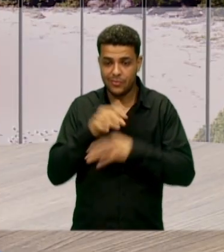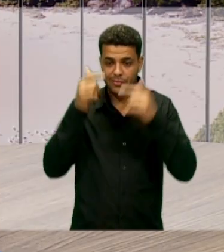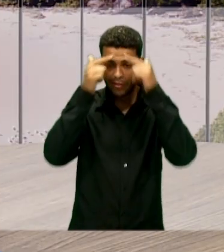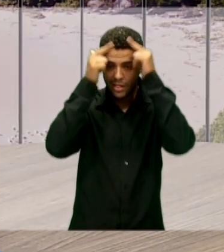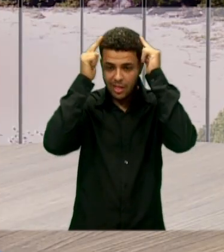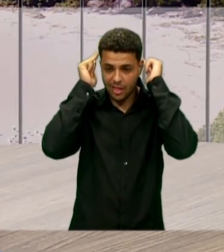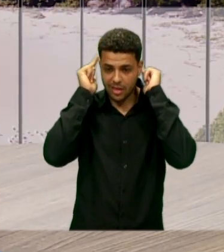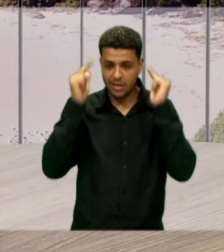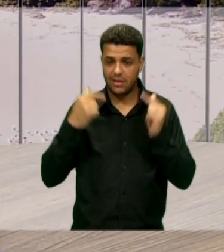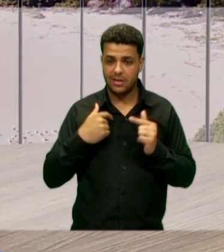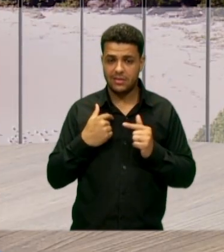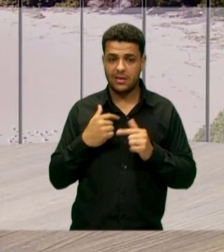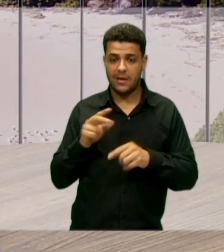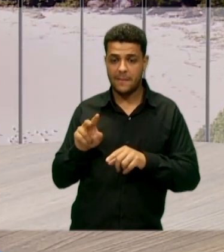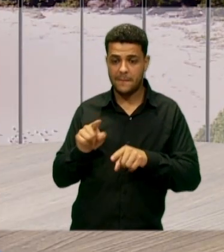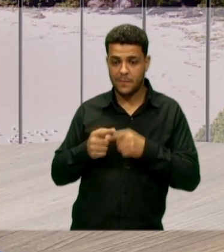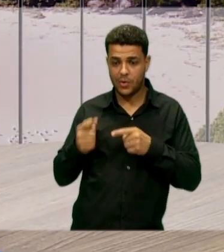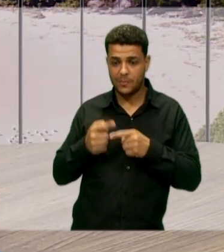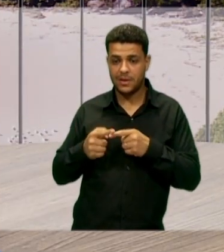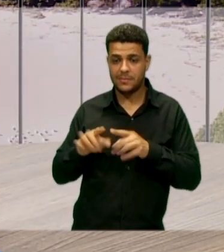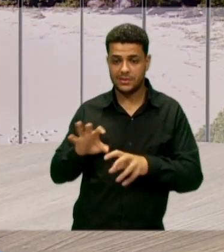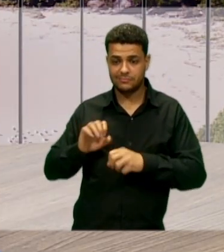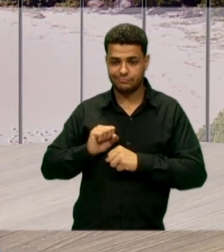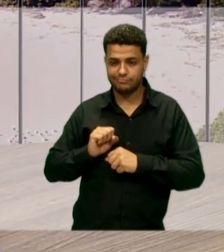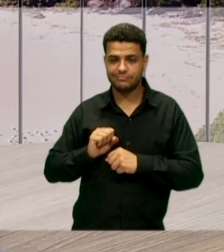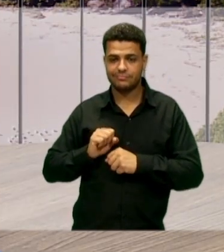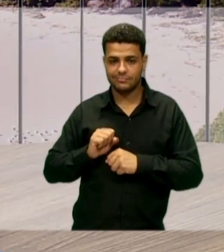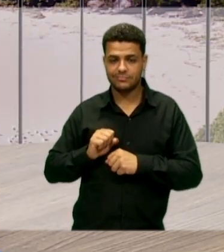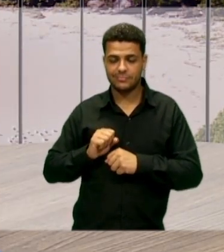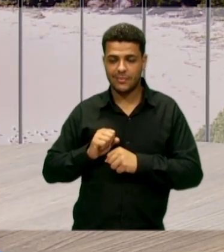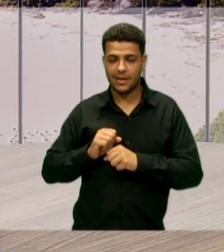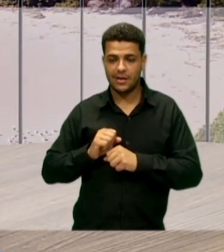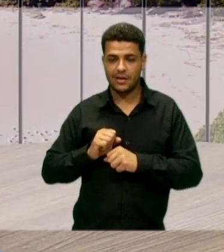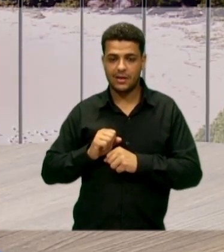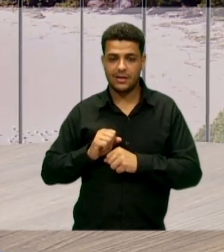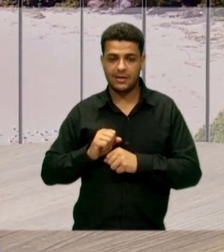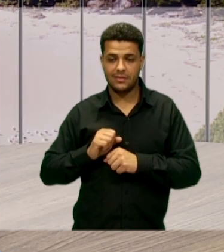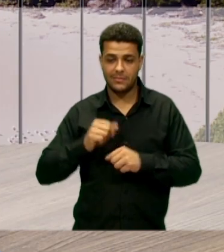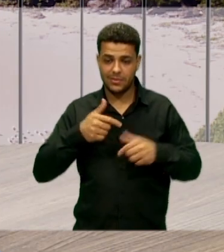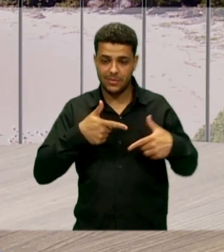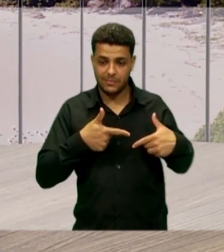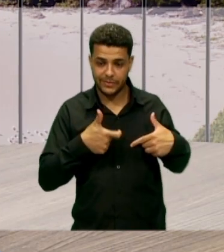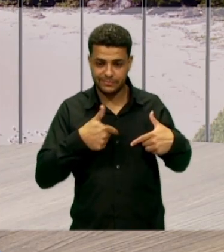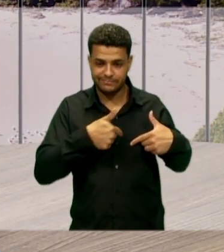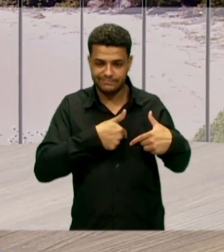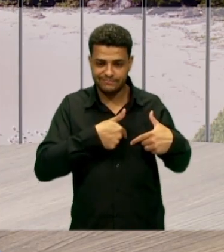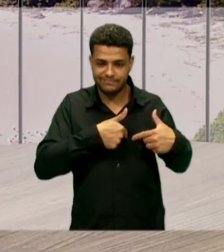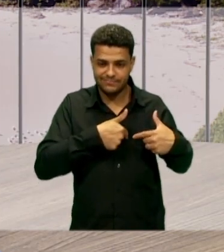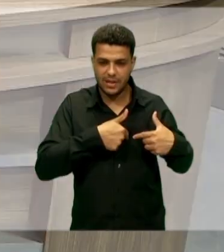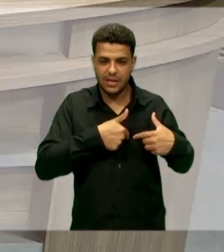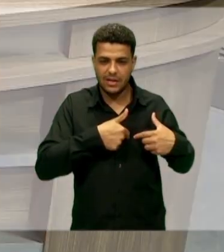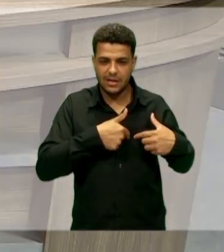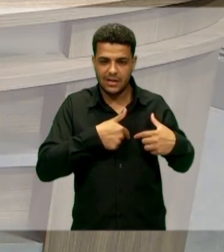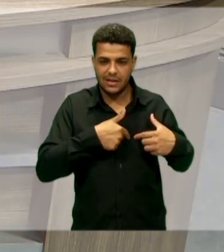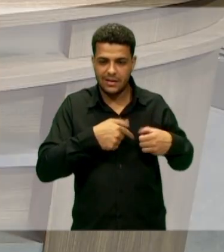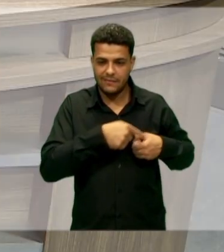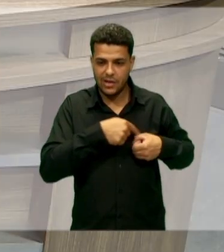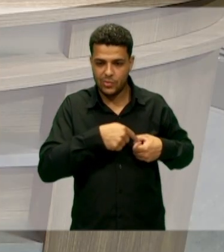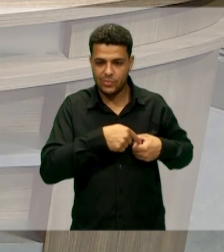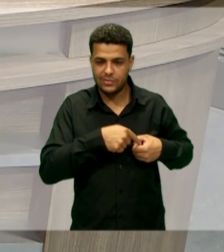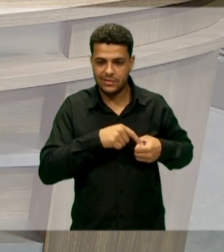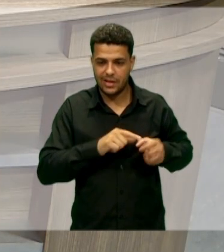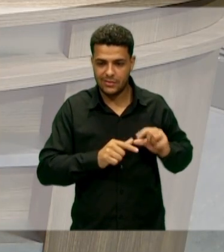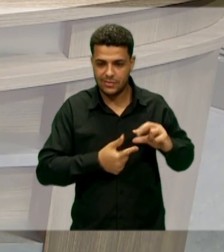cabelo, tem risco de infecções. Quando você faz a terapia-alvo, é como se você colocasse um atirador profissional. Ele vai na célula que tem a